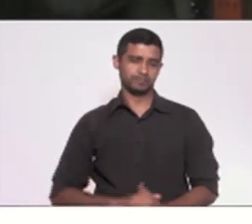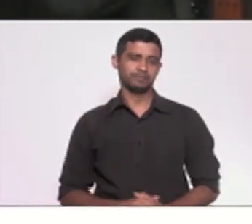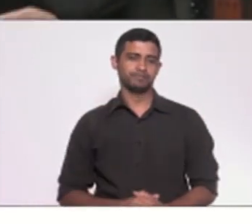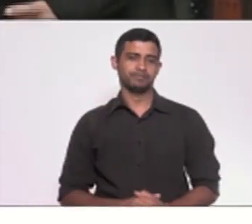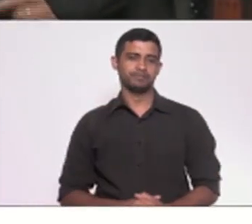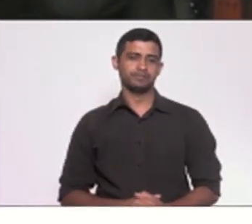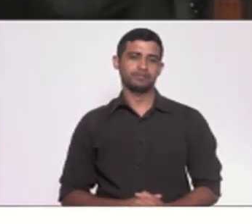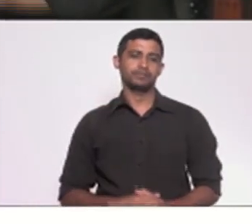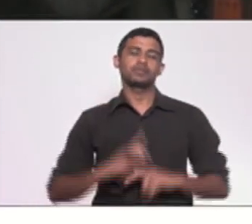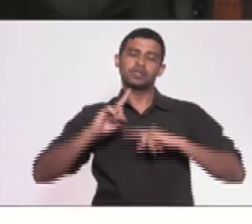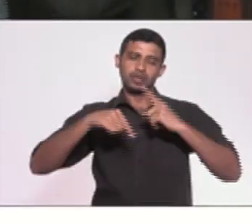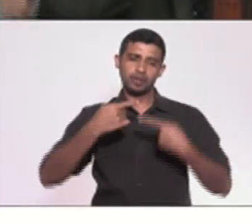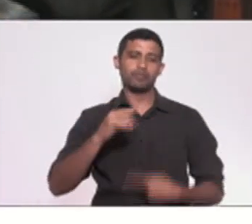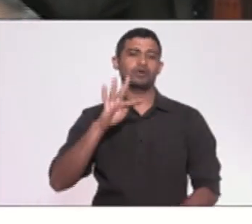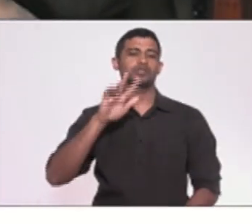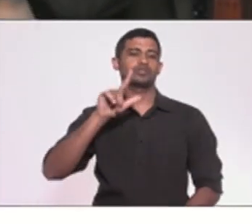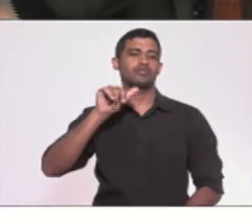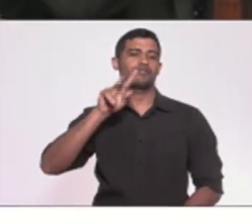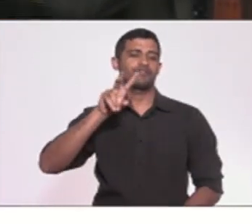Flávio Serafim e Carlos Mink.